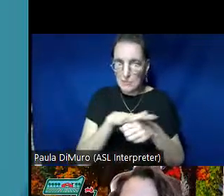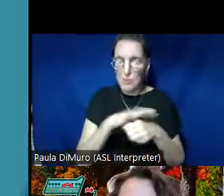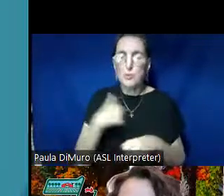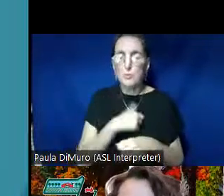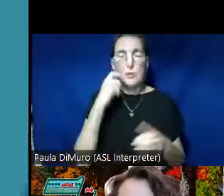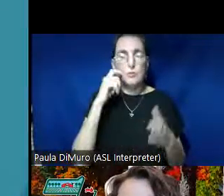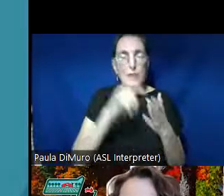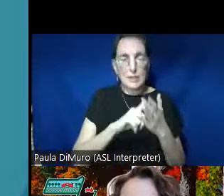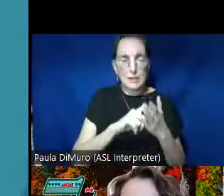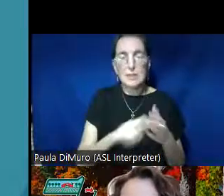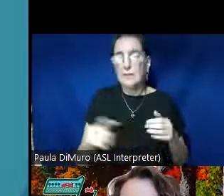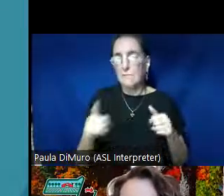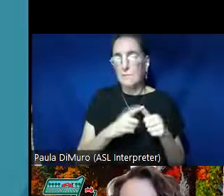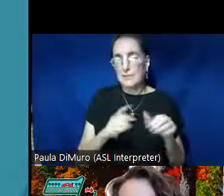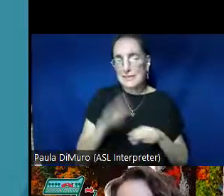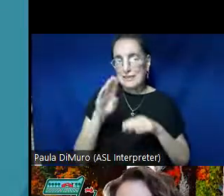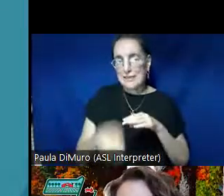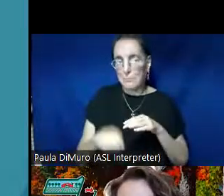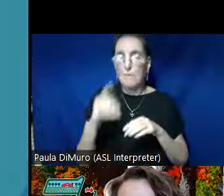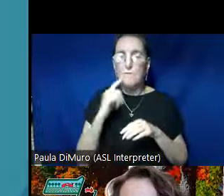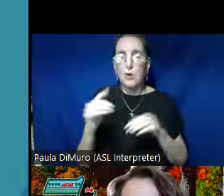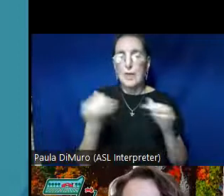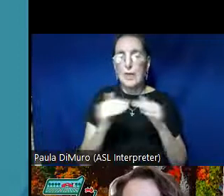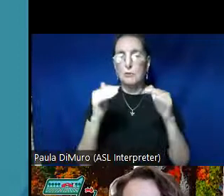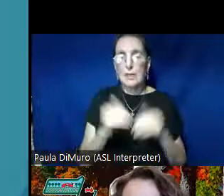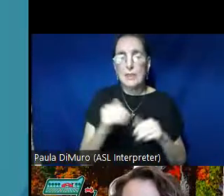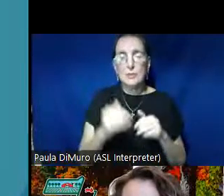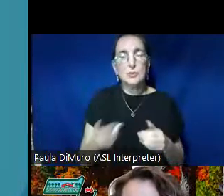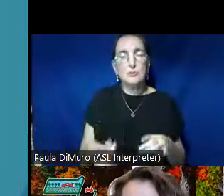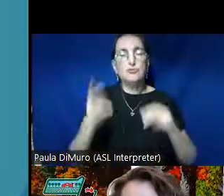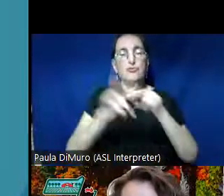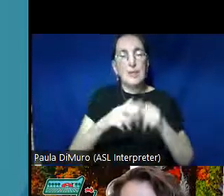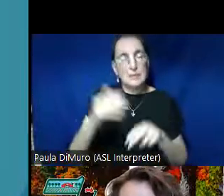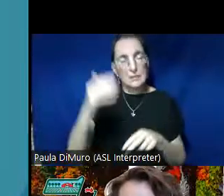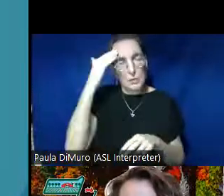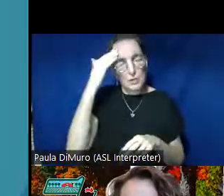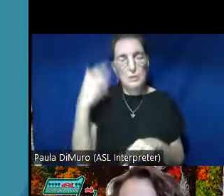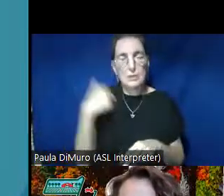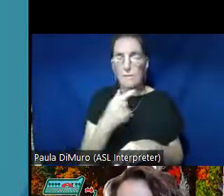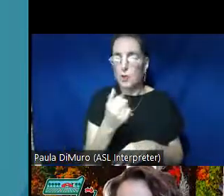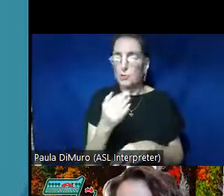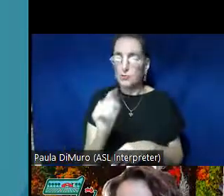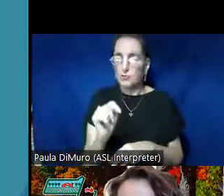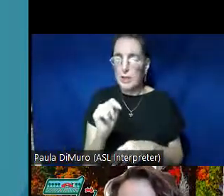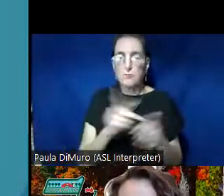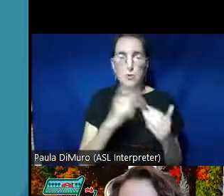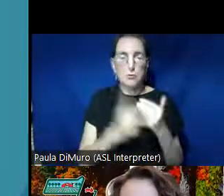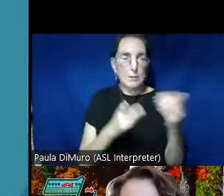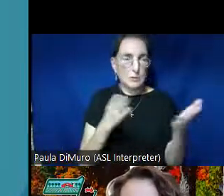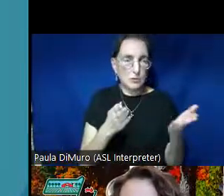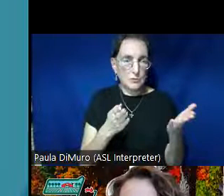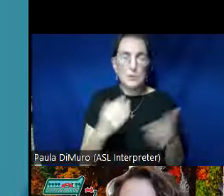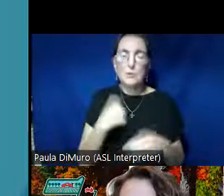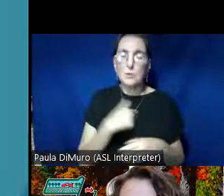justiça ambiental na bairros, não te entende equidade e aumenta a consciência de